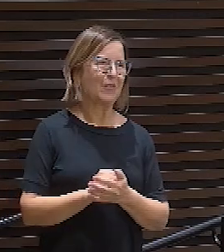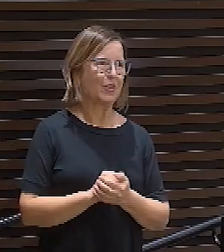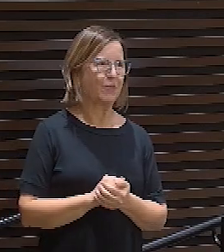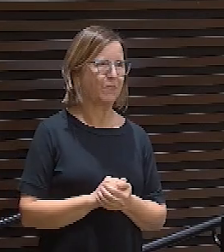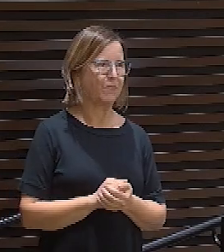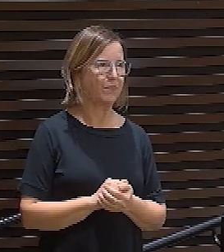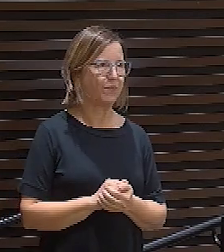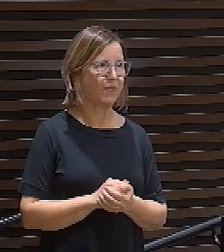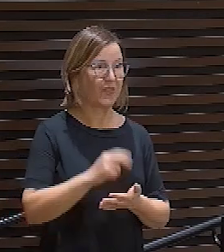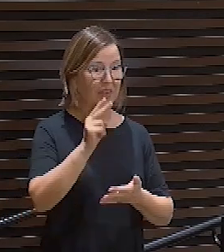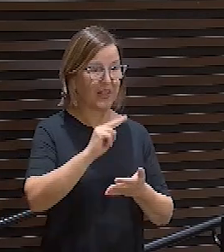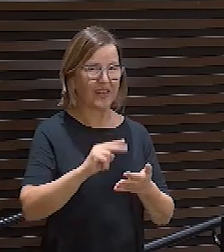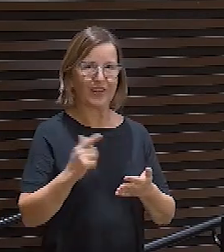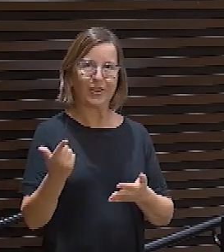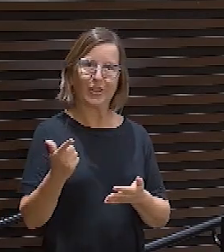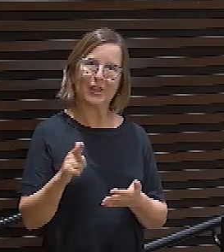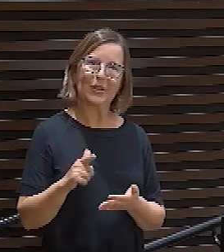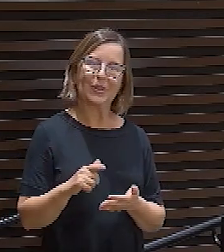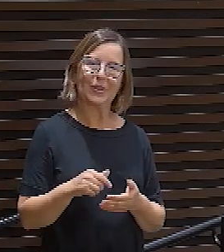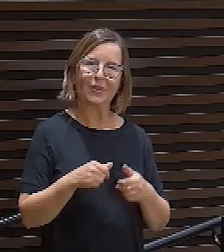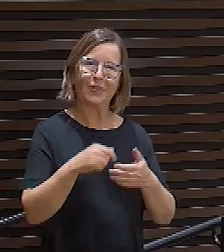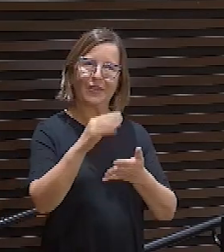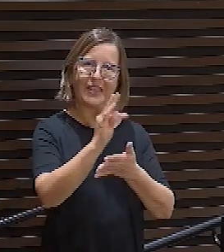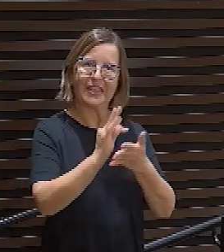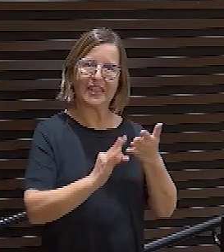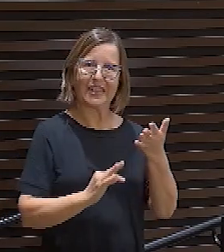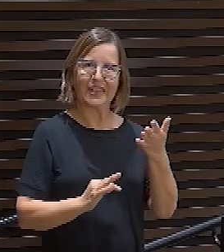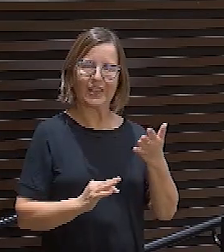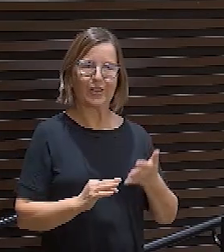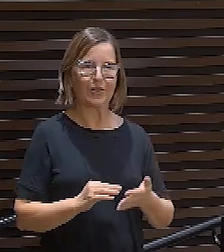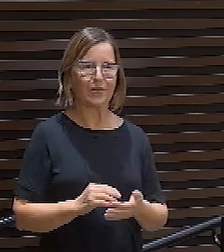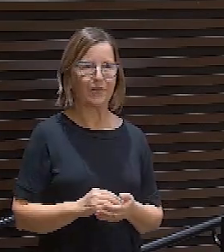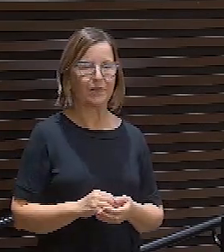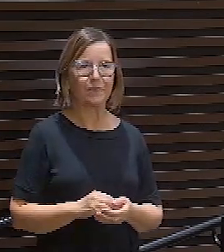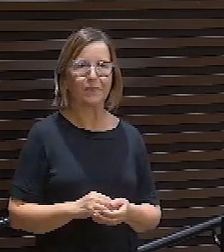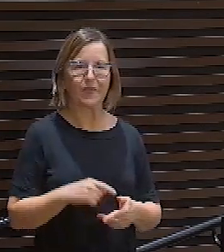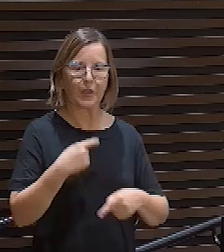Vamos ler mais uma vez esse texto, meus irmãos, e a gente encerra com uma oração.